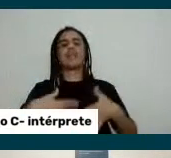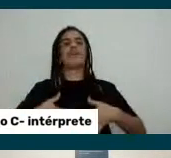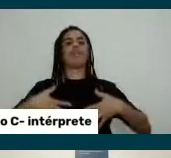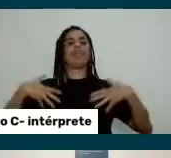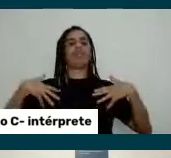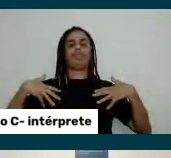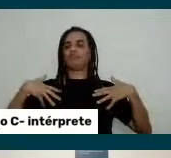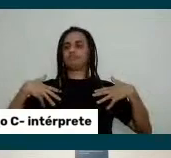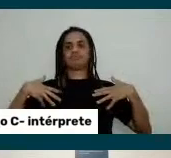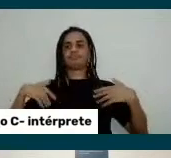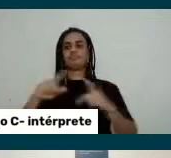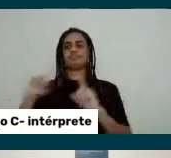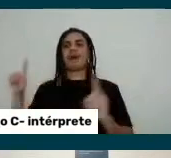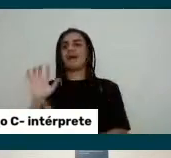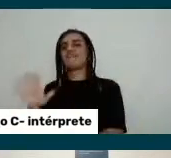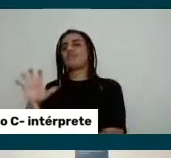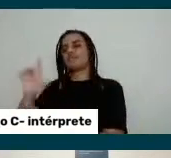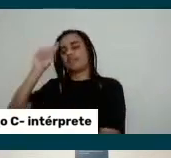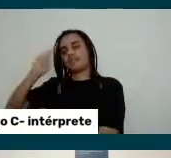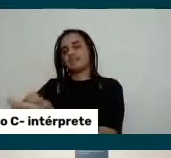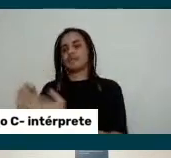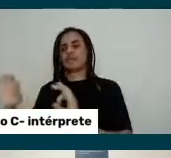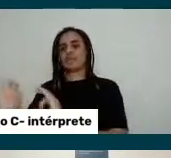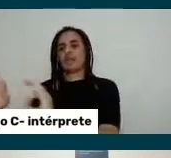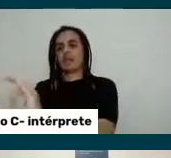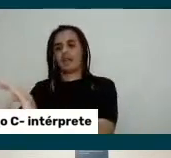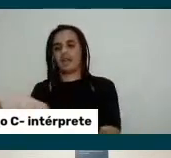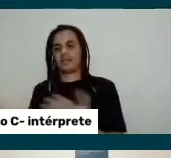e esteja sempre se direcionando